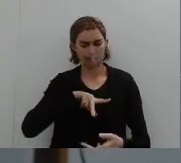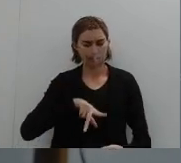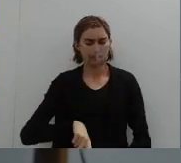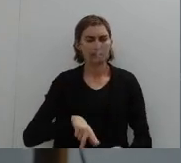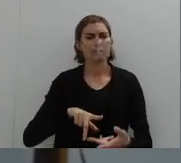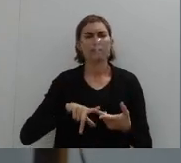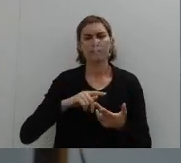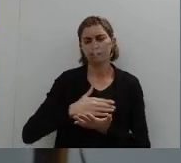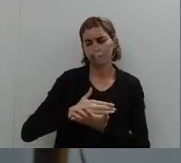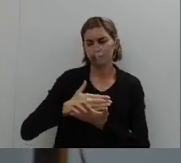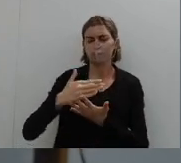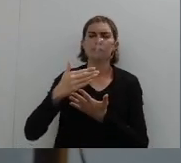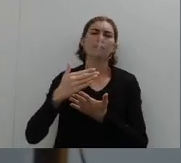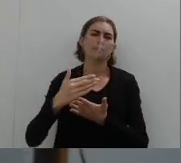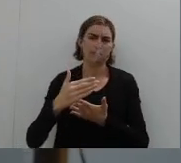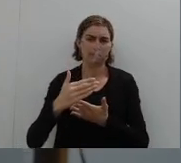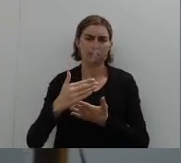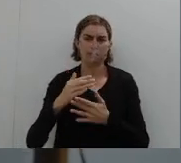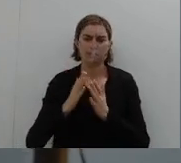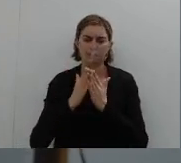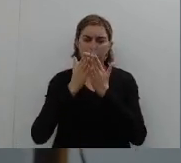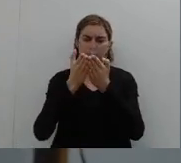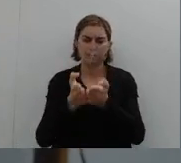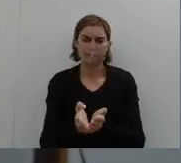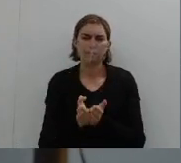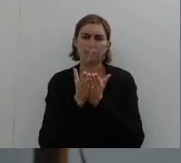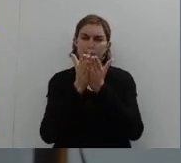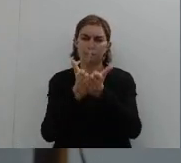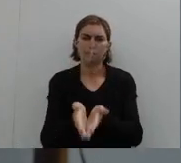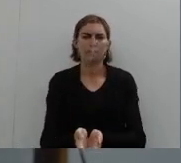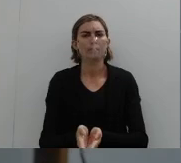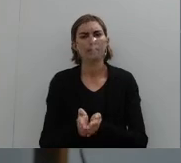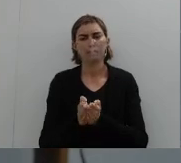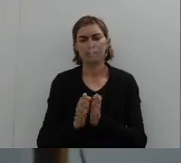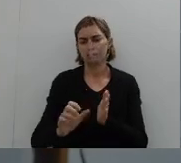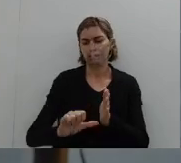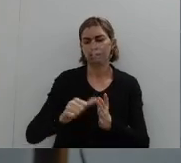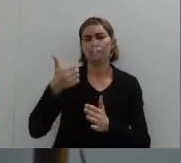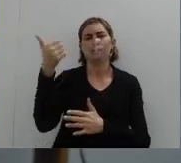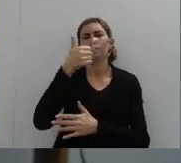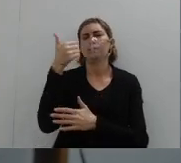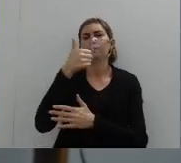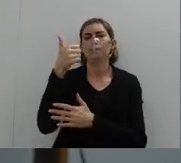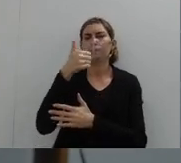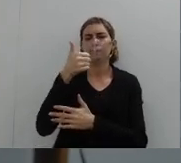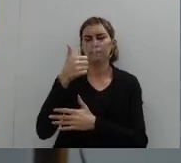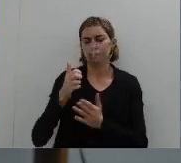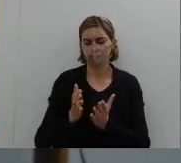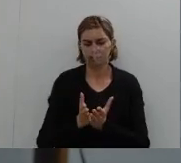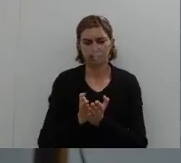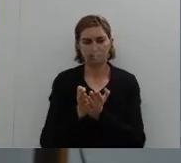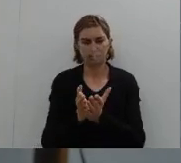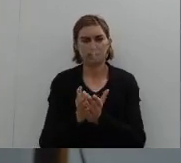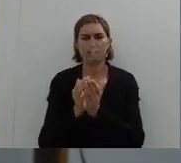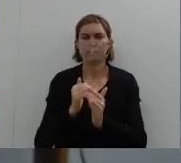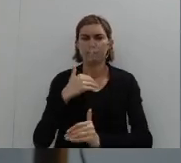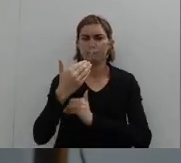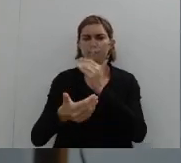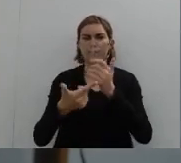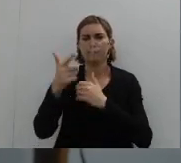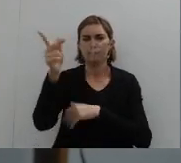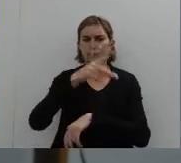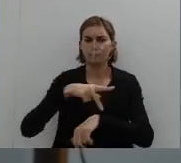Portugal começando com as grandes navegações. Portugal foi o pioneiro nas grandes navegações, seguindo de outros países